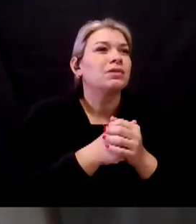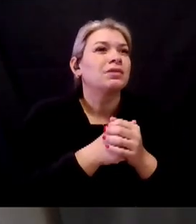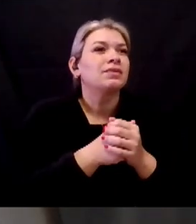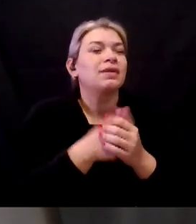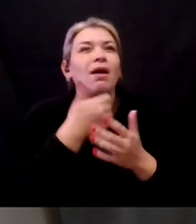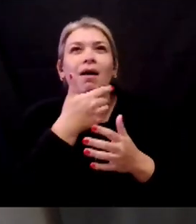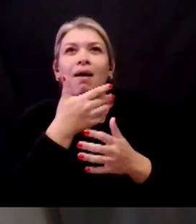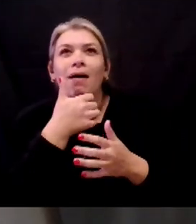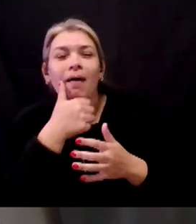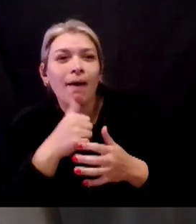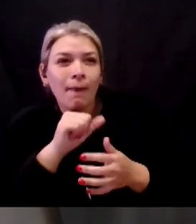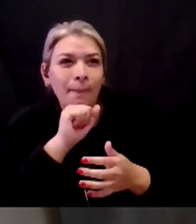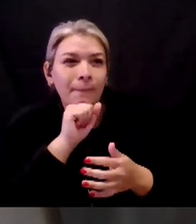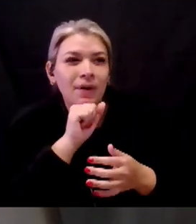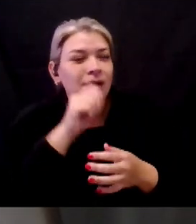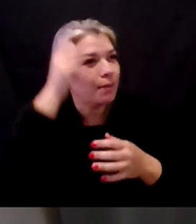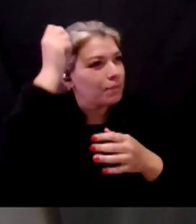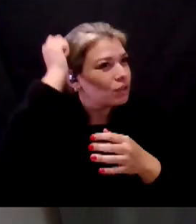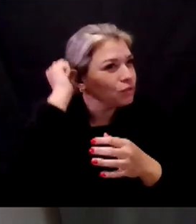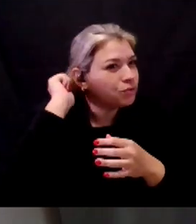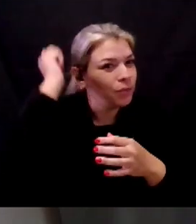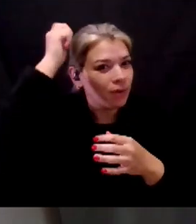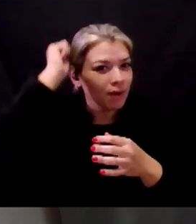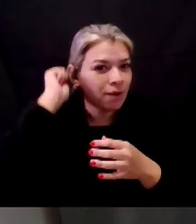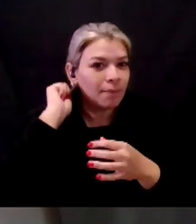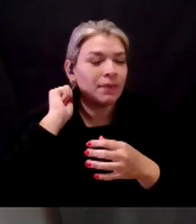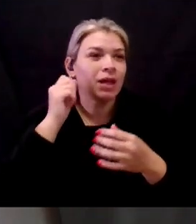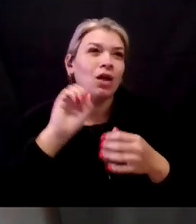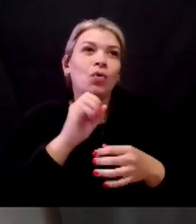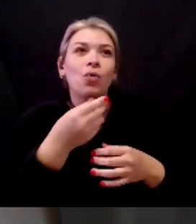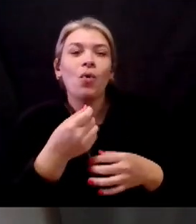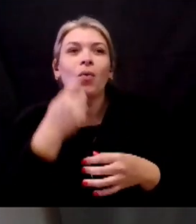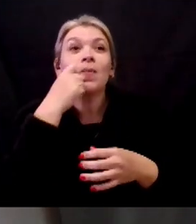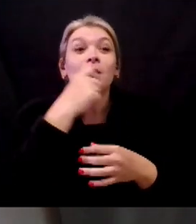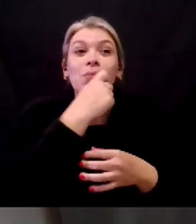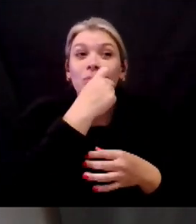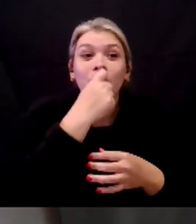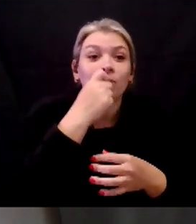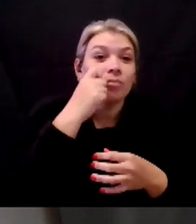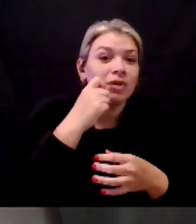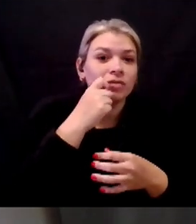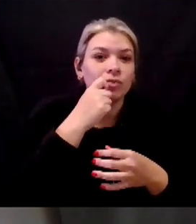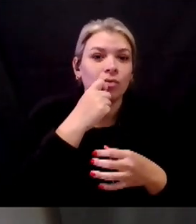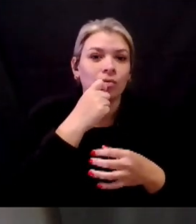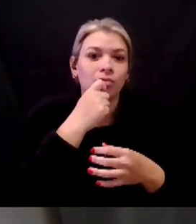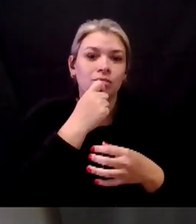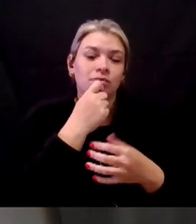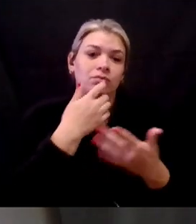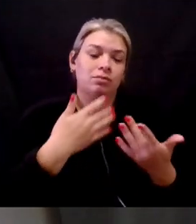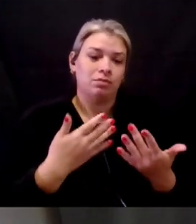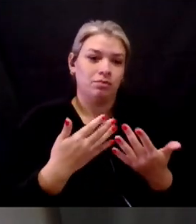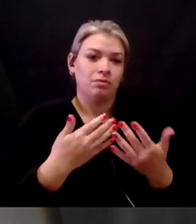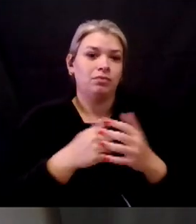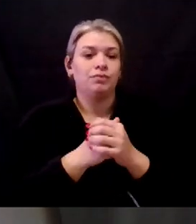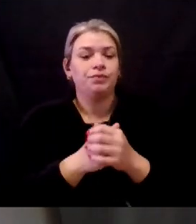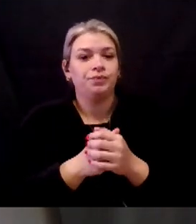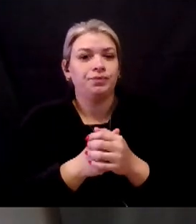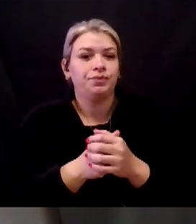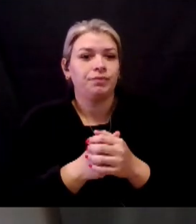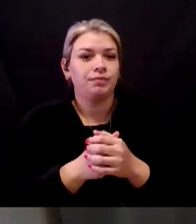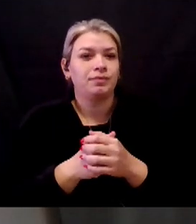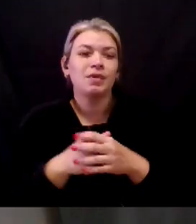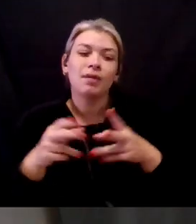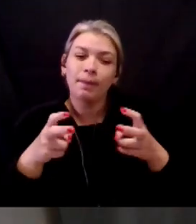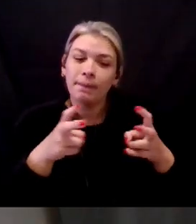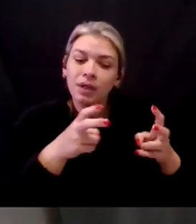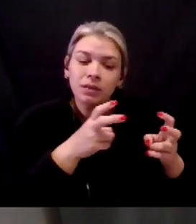mãe penteando o cabelo? Então, essa criança está o tempo todo observando, né, esses familiares dentro de casa, né? A análise do comportamento